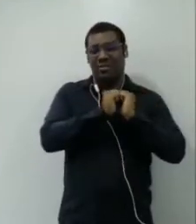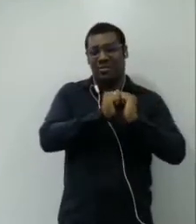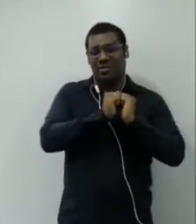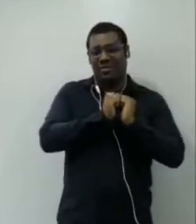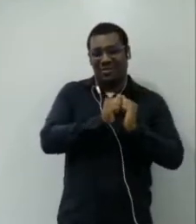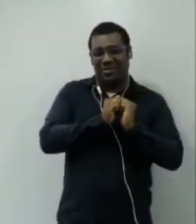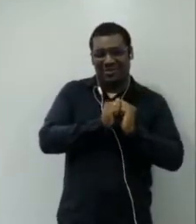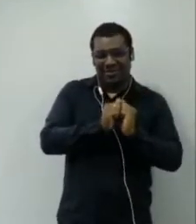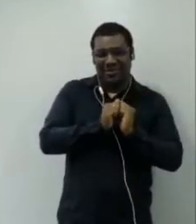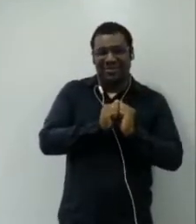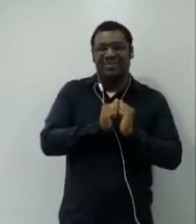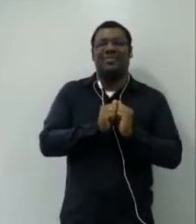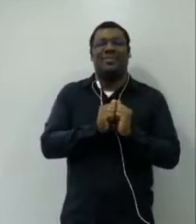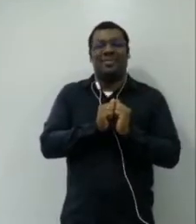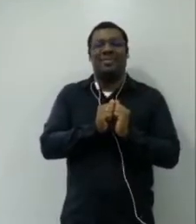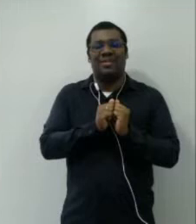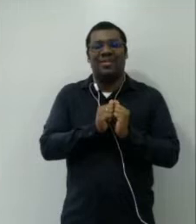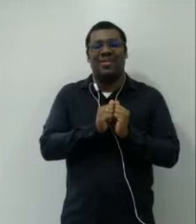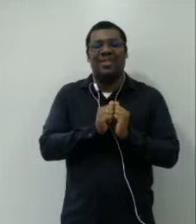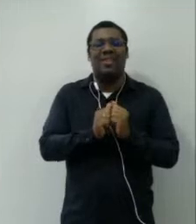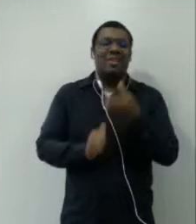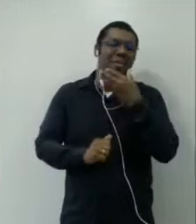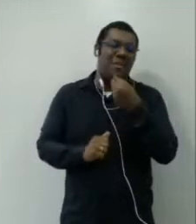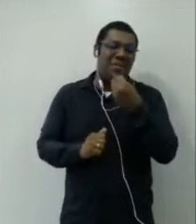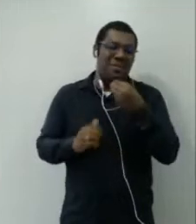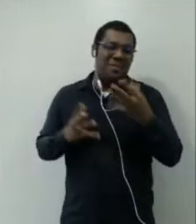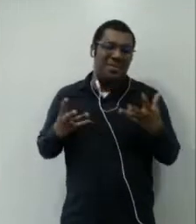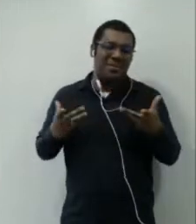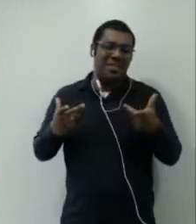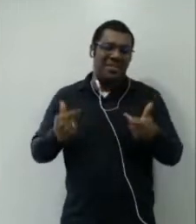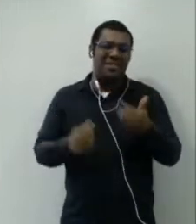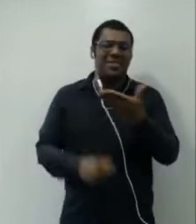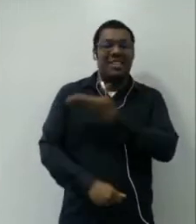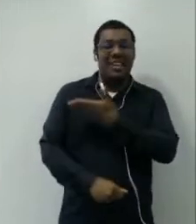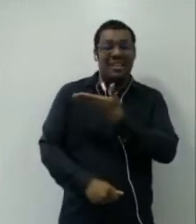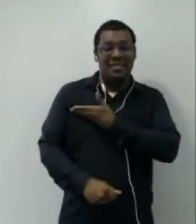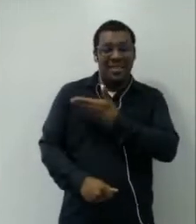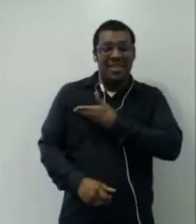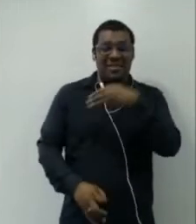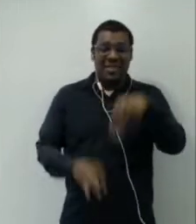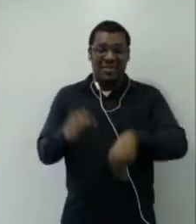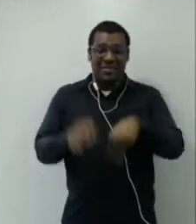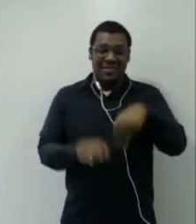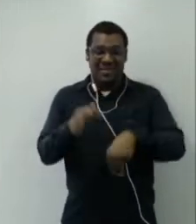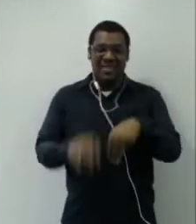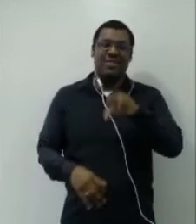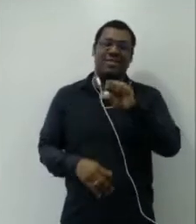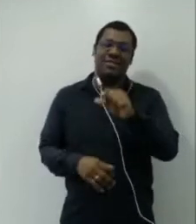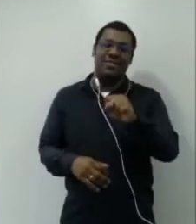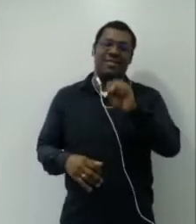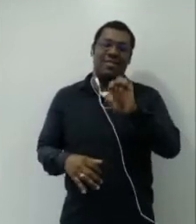dessa querido e inesquecível amigo Paulo de Tarso Vieira San Severino.